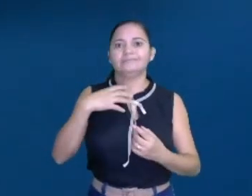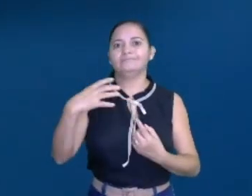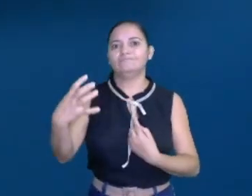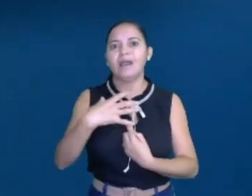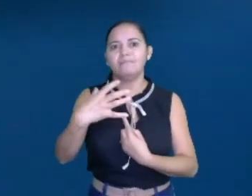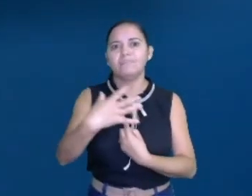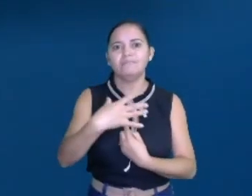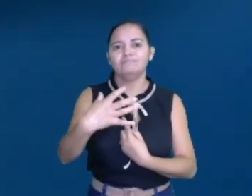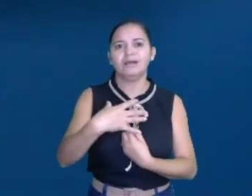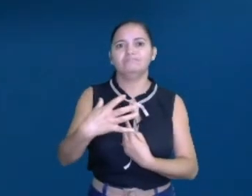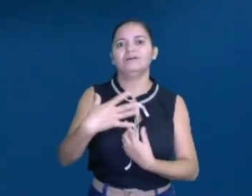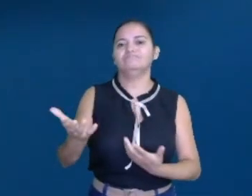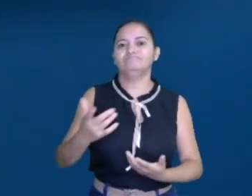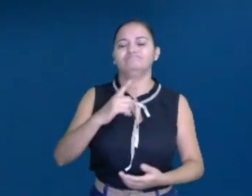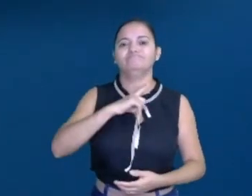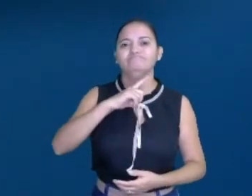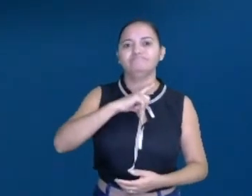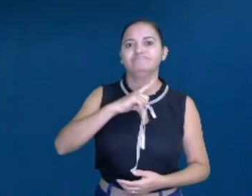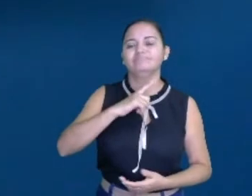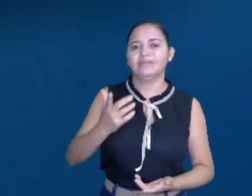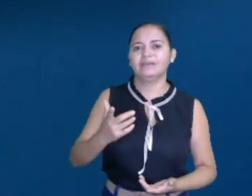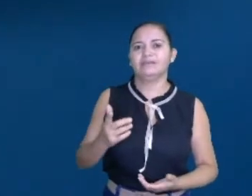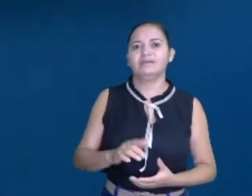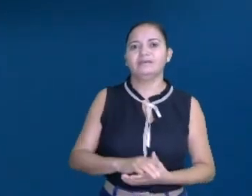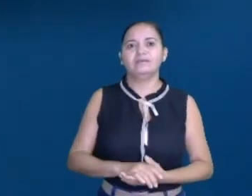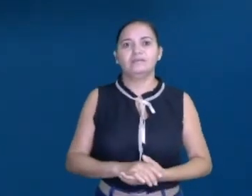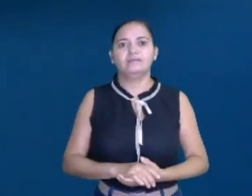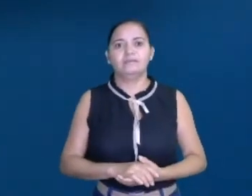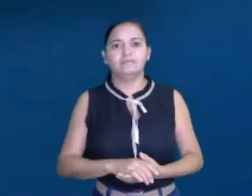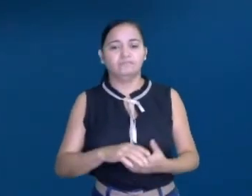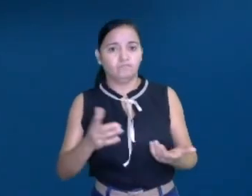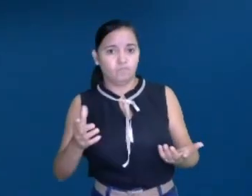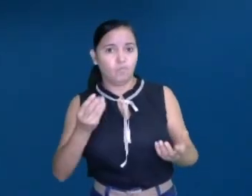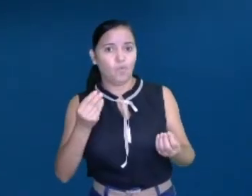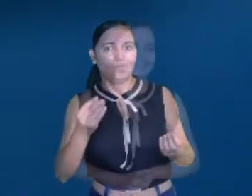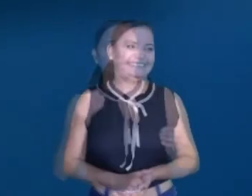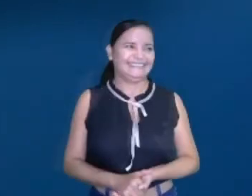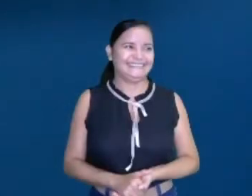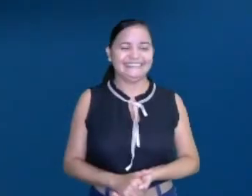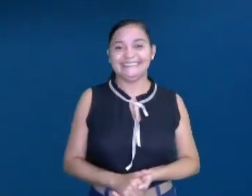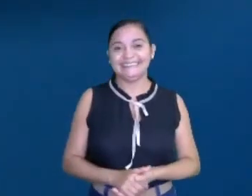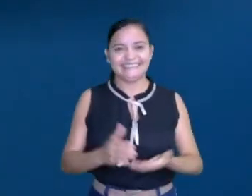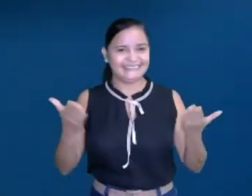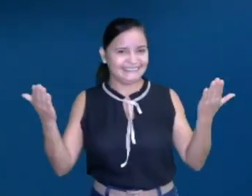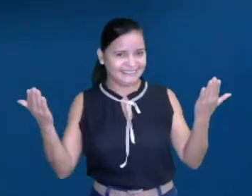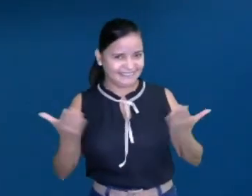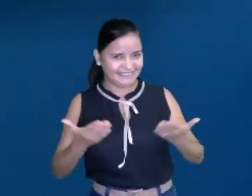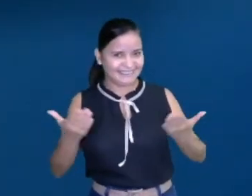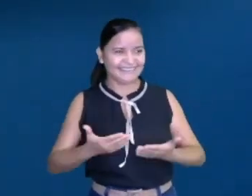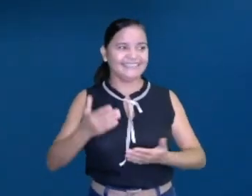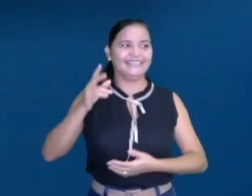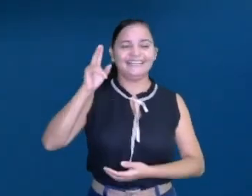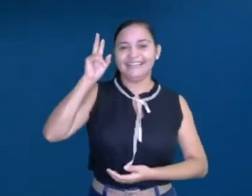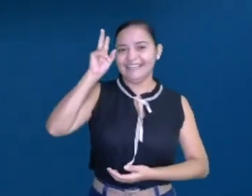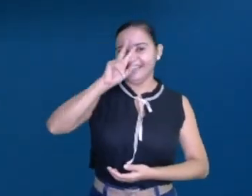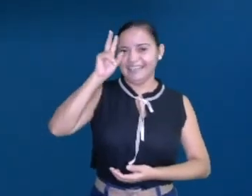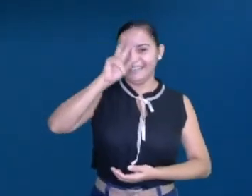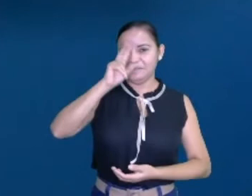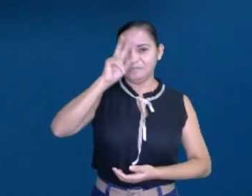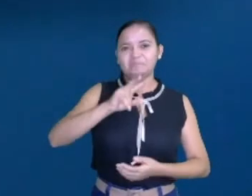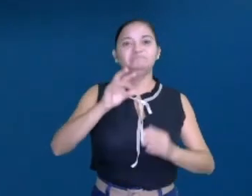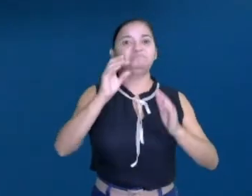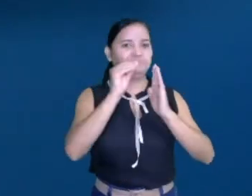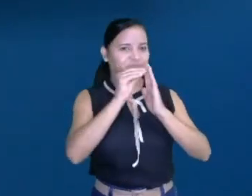uma grande quantidade de pessoas que não se conhecem partilhar do mesmo pensamento. Agora é hora da revisão.